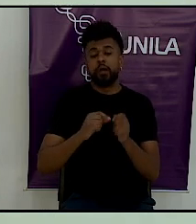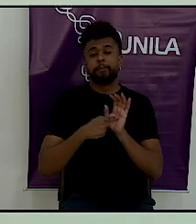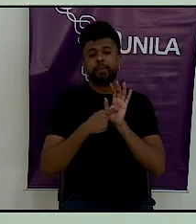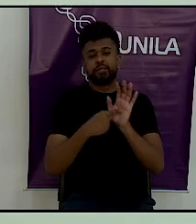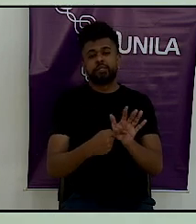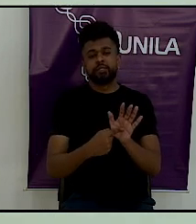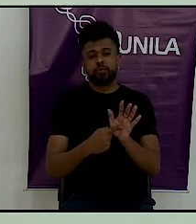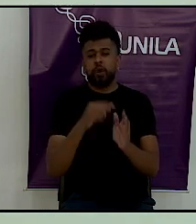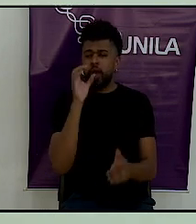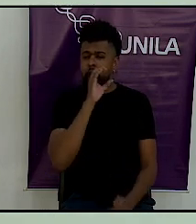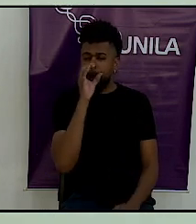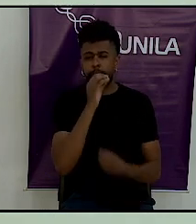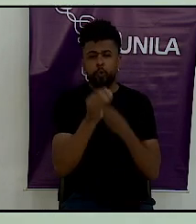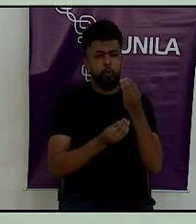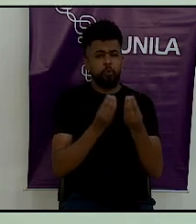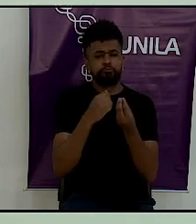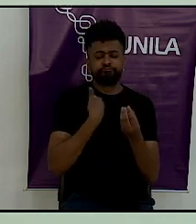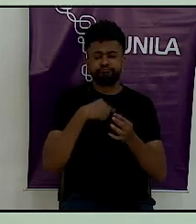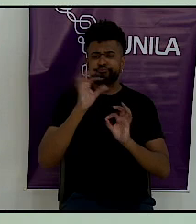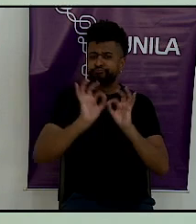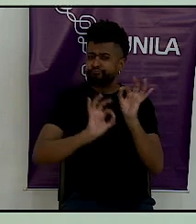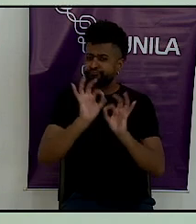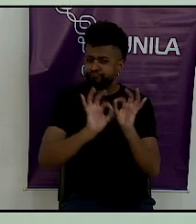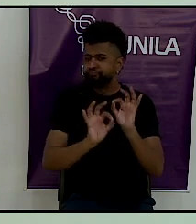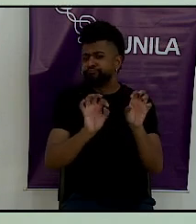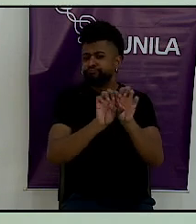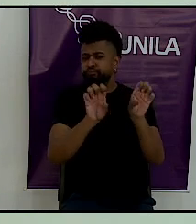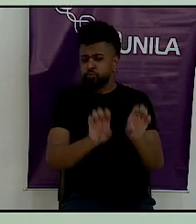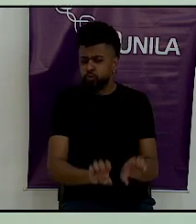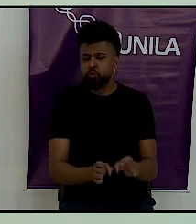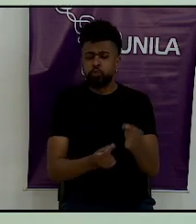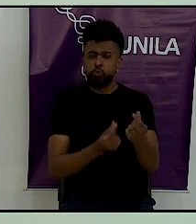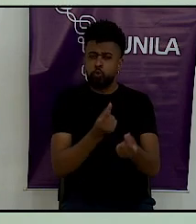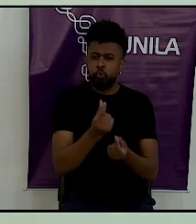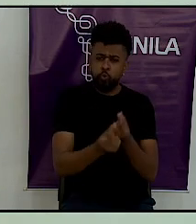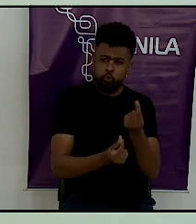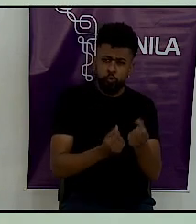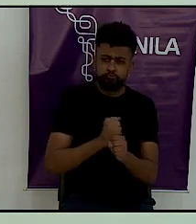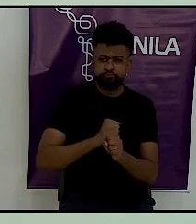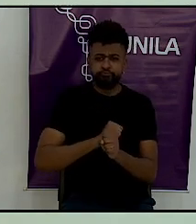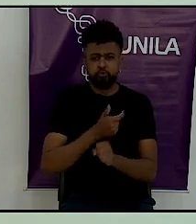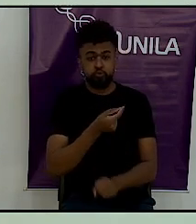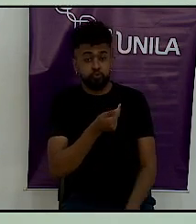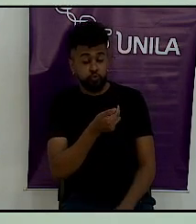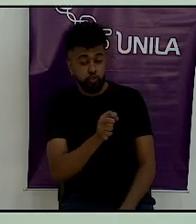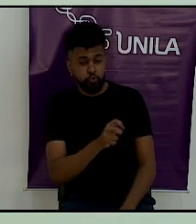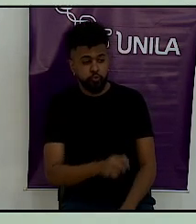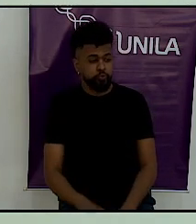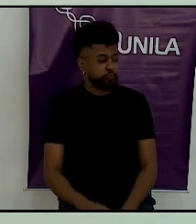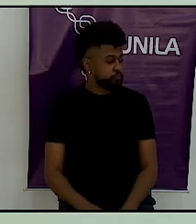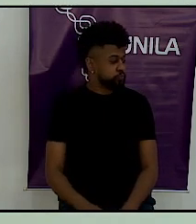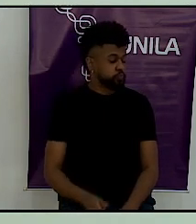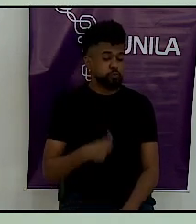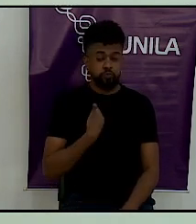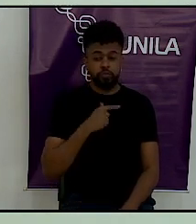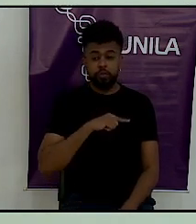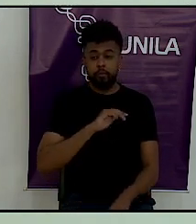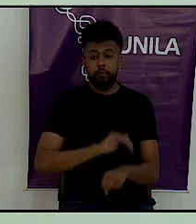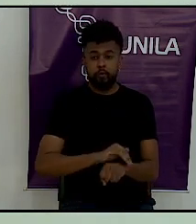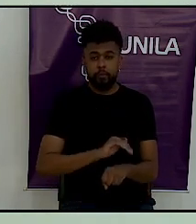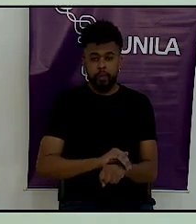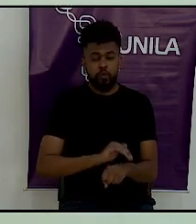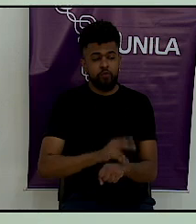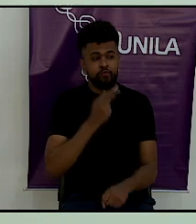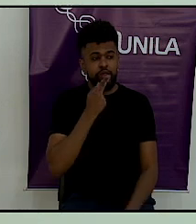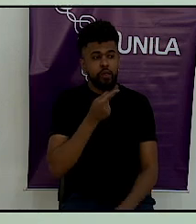apresentação, né, breve de como que a gente está organizando, estruturando o orçamento para 2025. Vamos ter um momento de falar